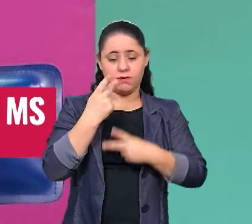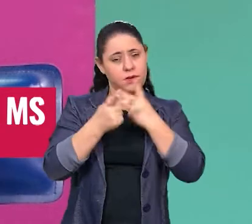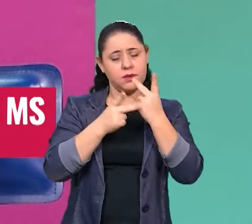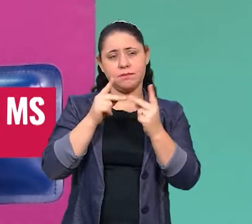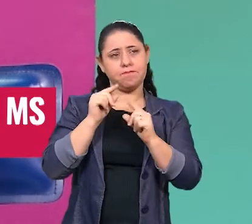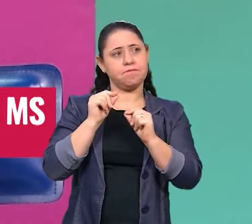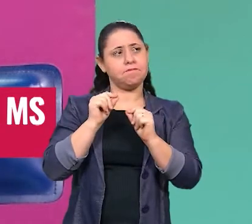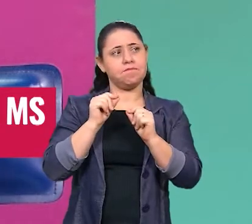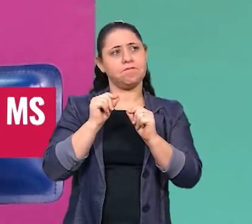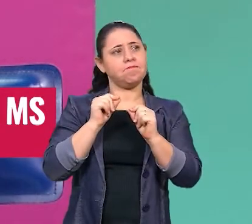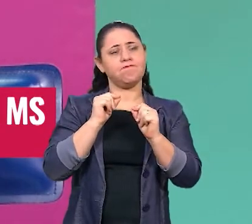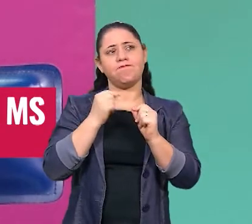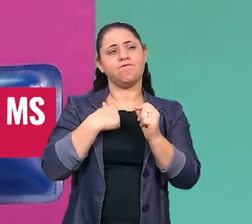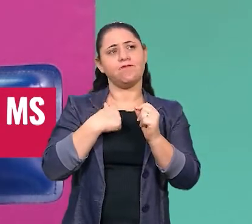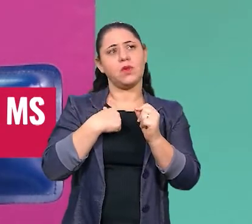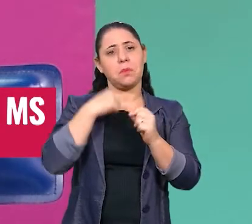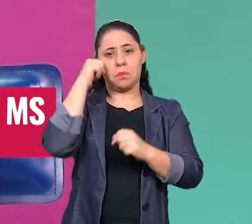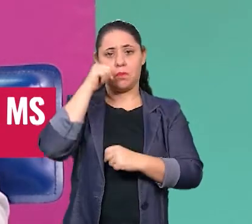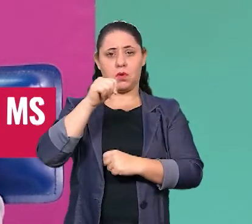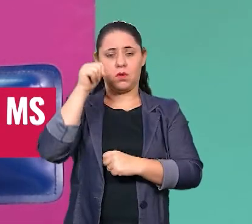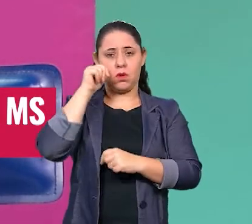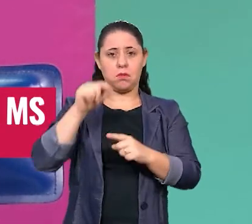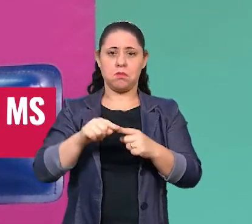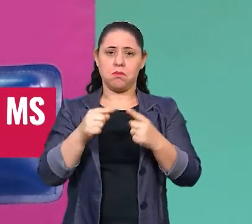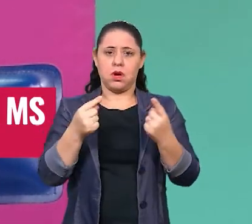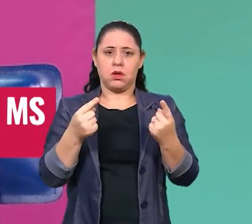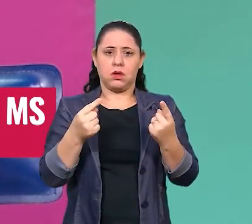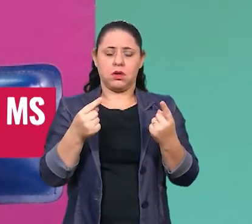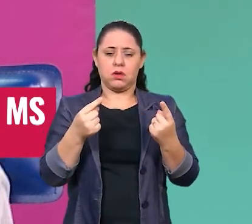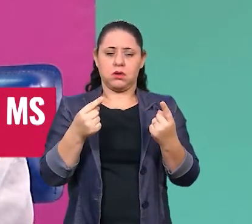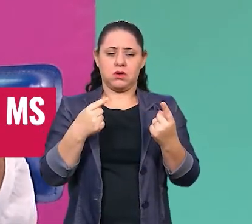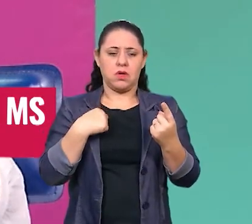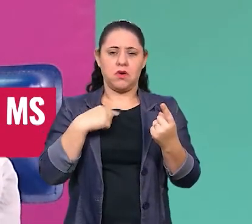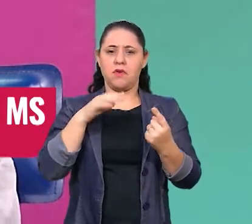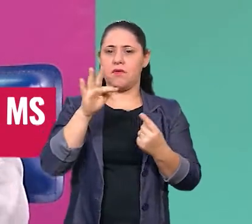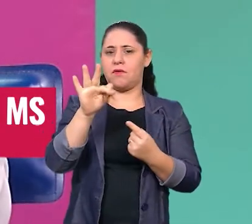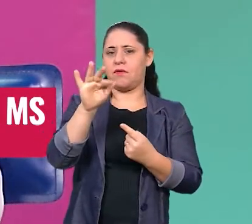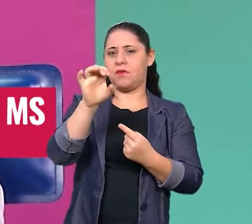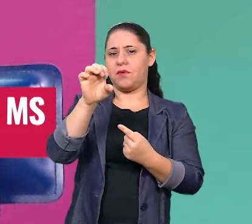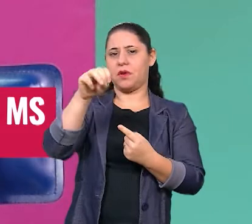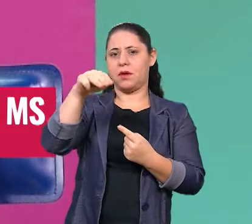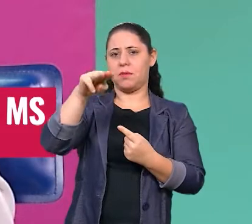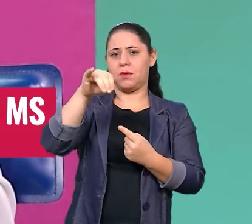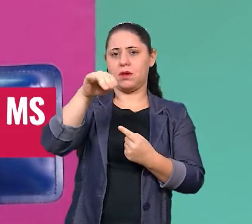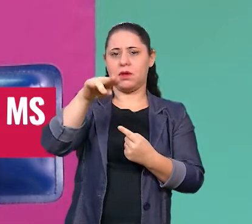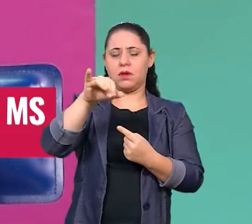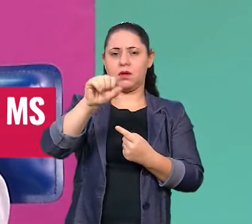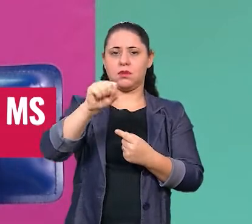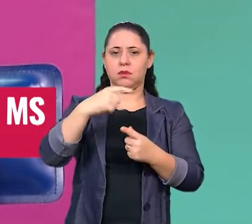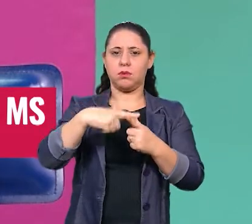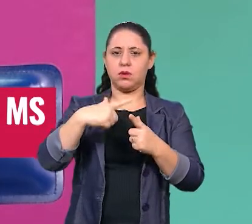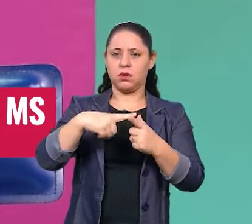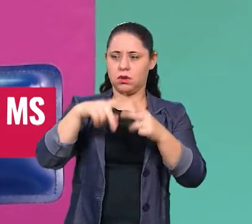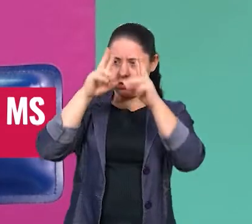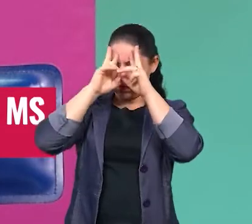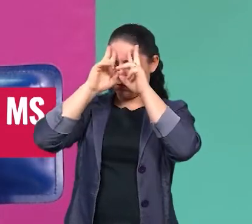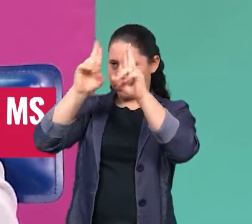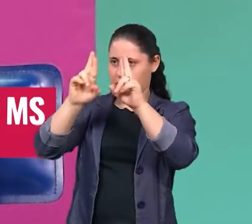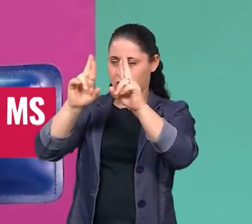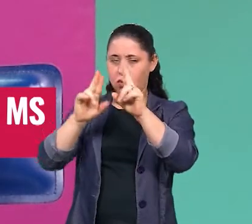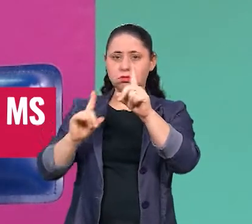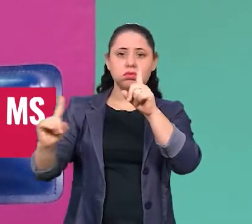sou mulher, mas eu não me considero uma feminista, Jaque, porque eu respeito muito quem se coloca à frente e faz uma